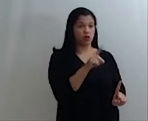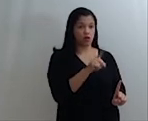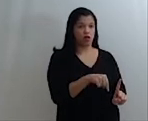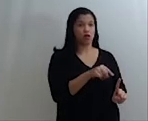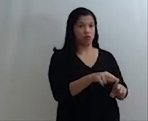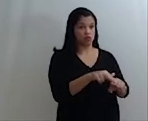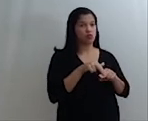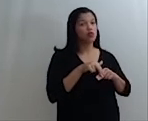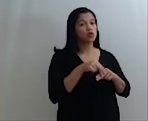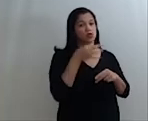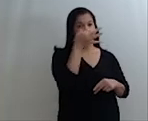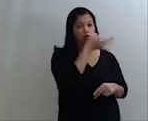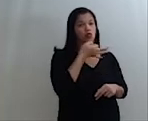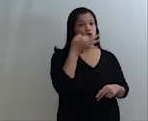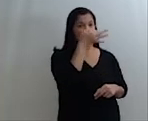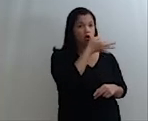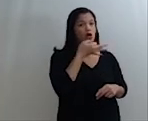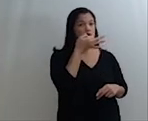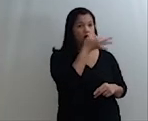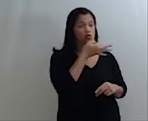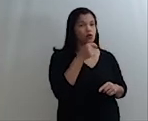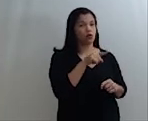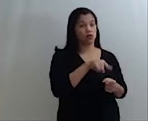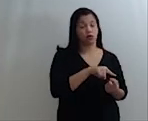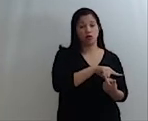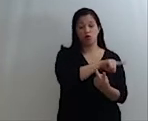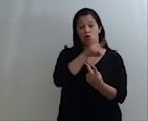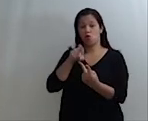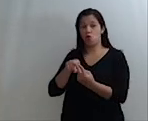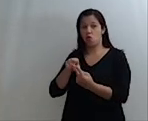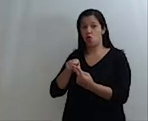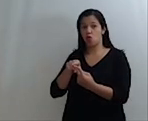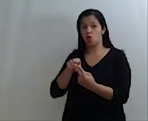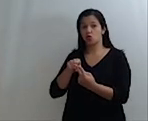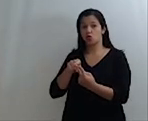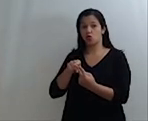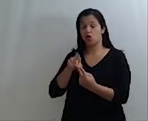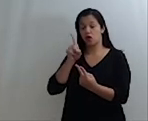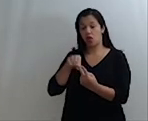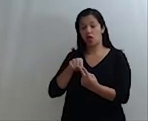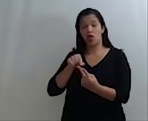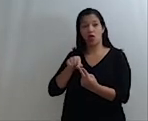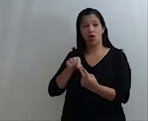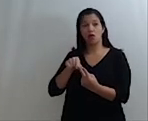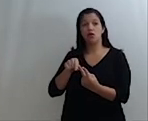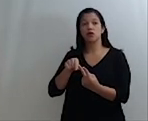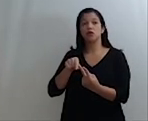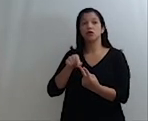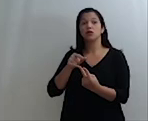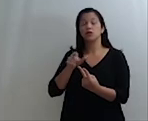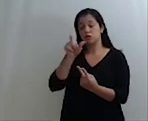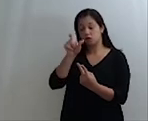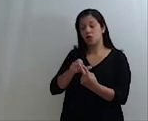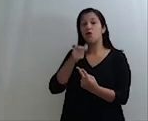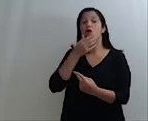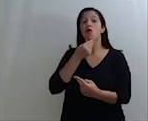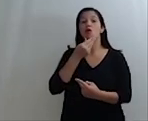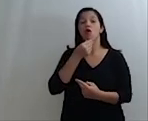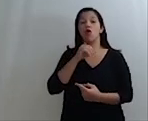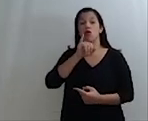sustentação oral e mas também tem um outro objeto no Abas Corpus em relação ao paciente Igor que